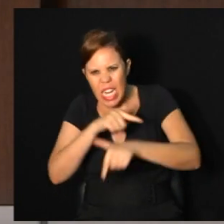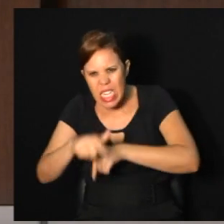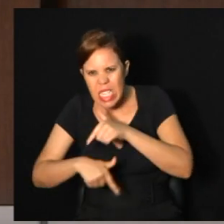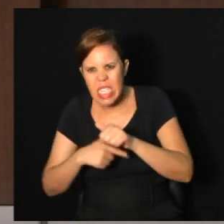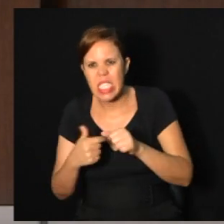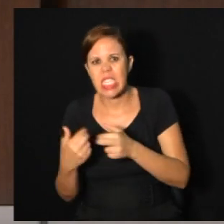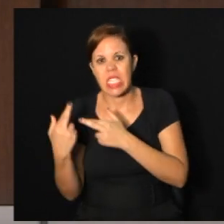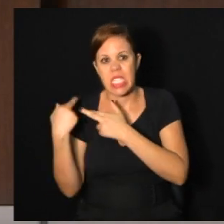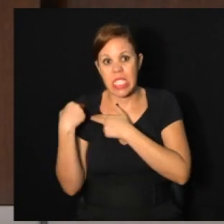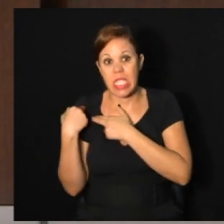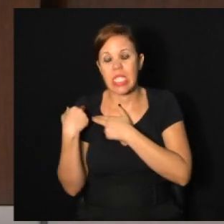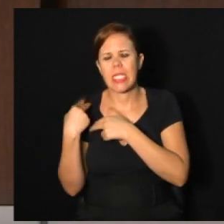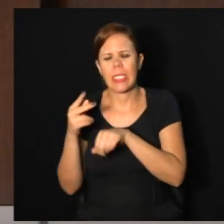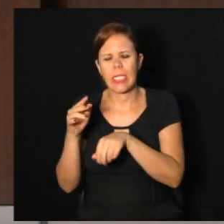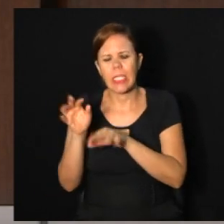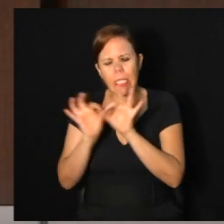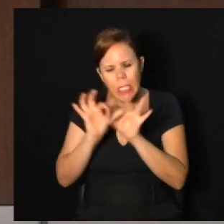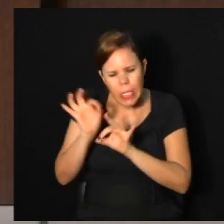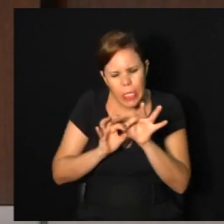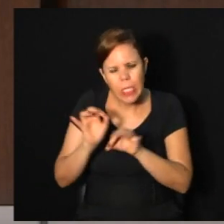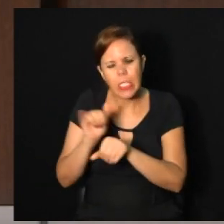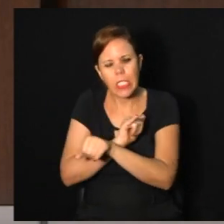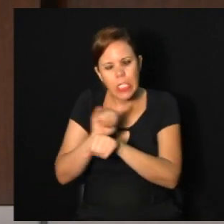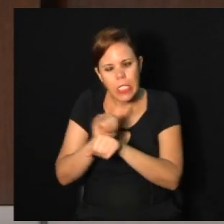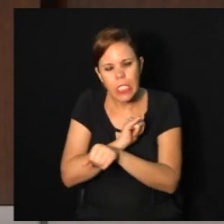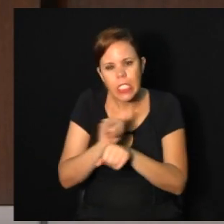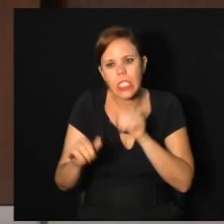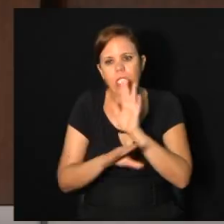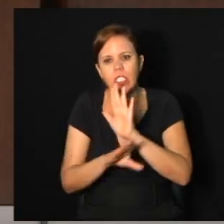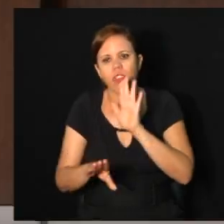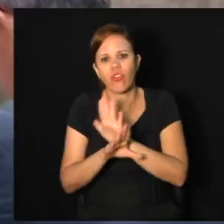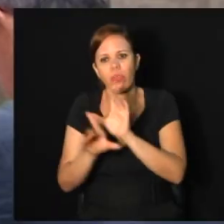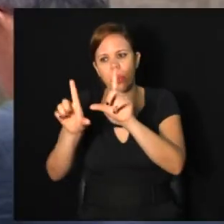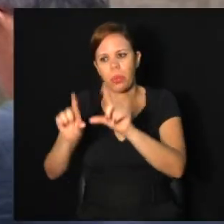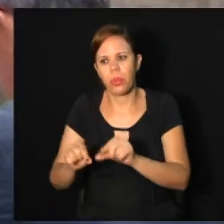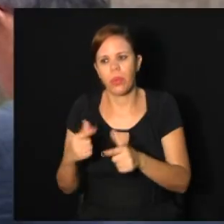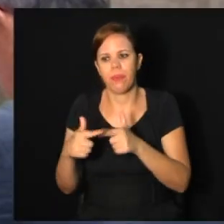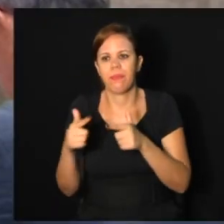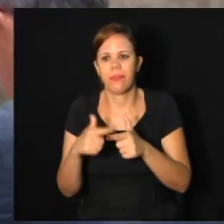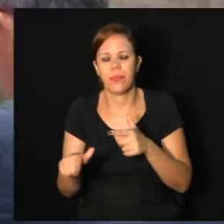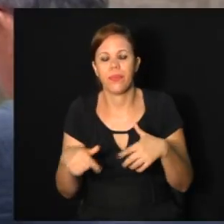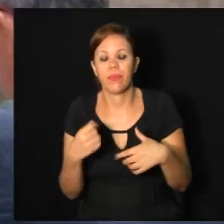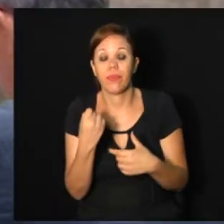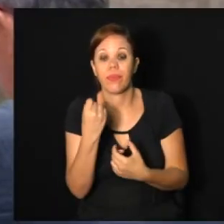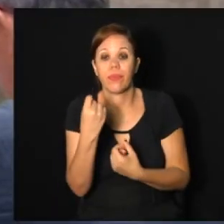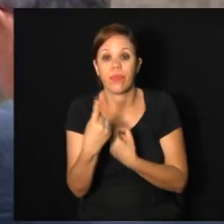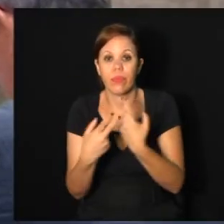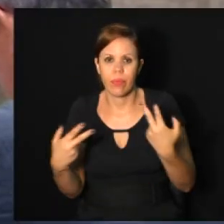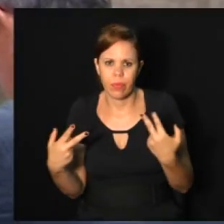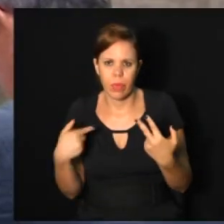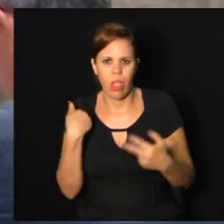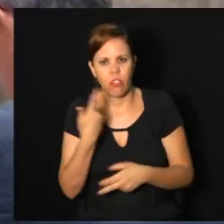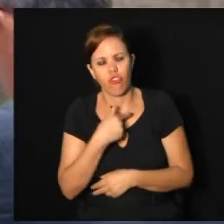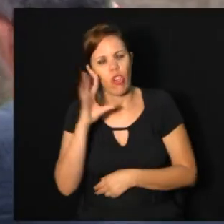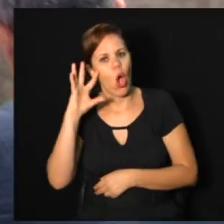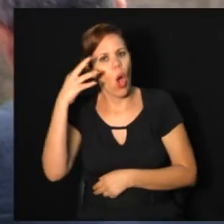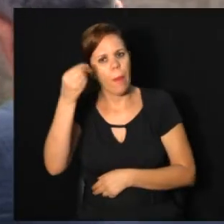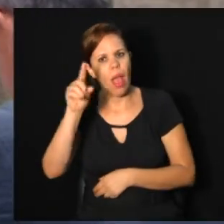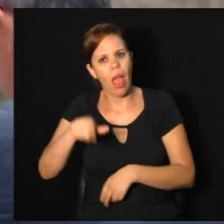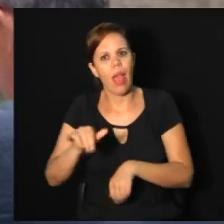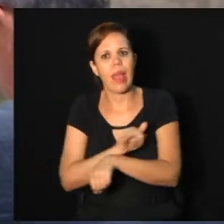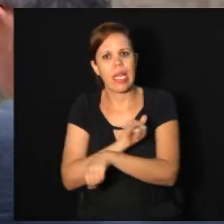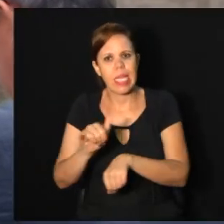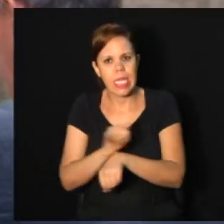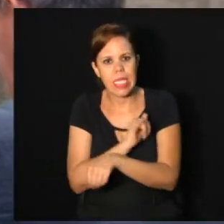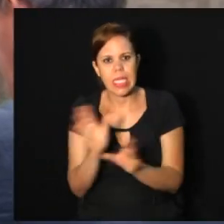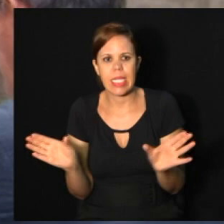buscar estratégias para identificar e ajudar a sanar os problemas. Uma das coisas que a gente compreendeu que seria estratégico para que a